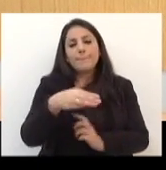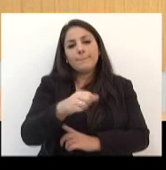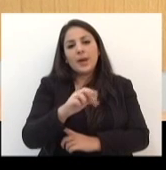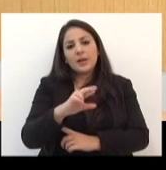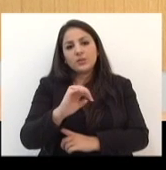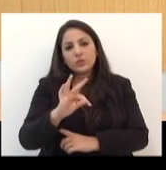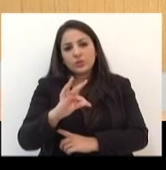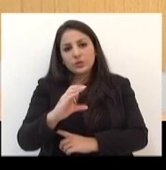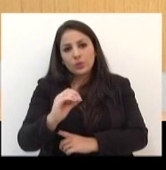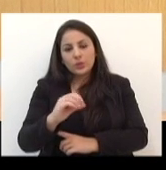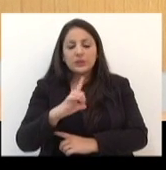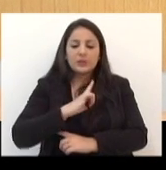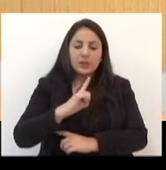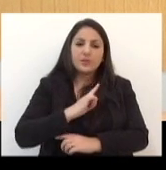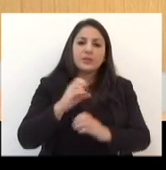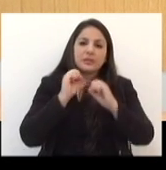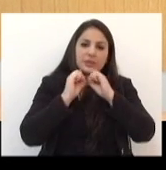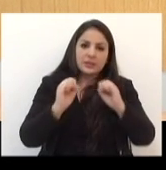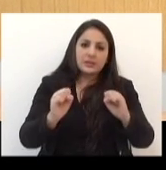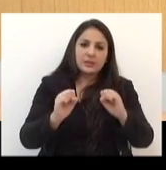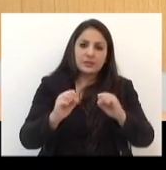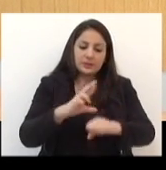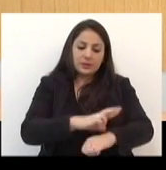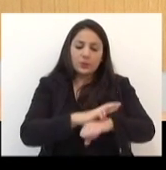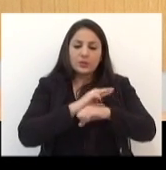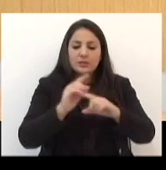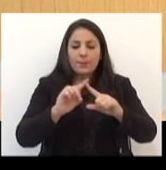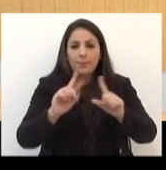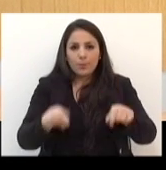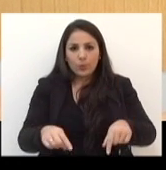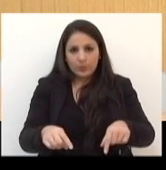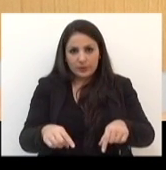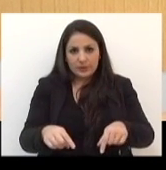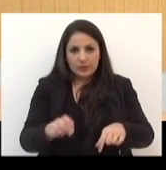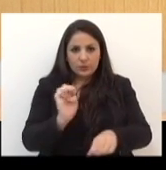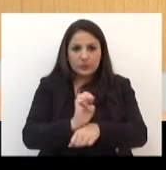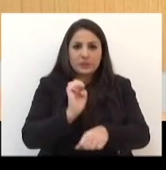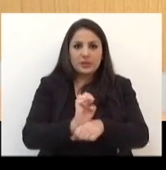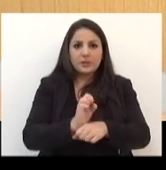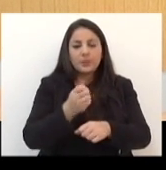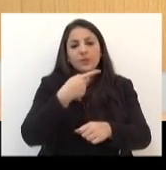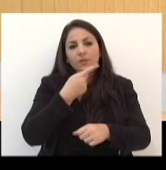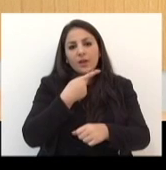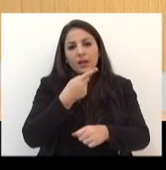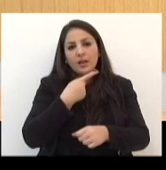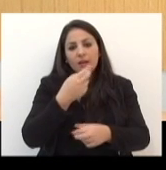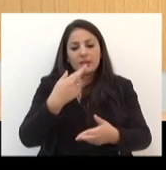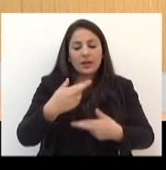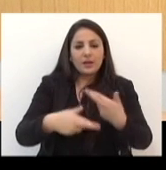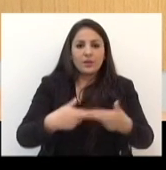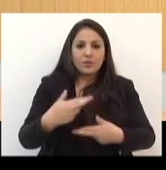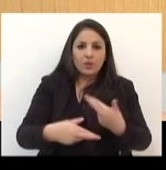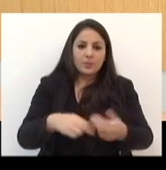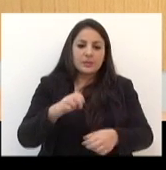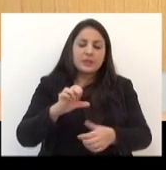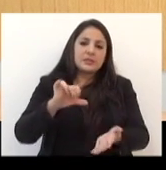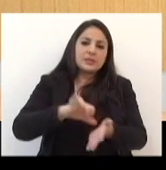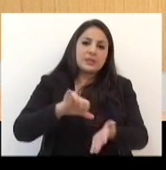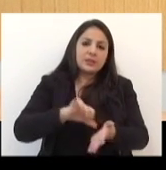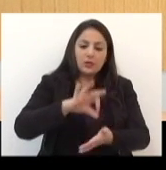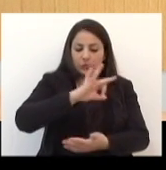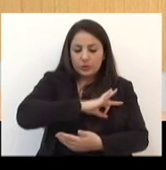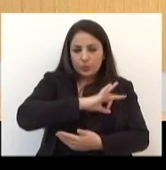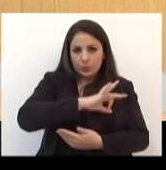na Secretaria de Segurança Pública do Estado para esclarecer a questão da reforma da Central de Polícia de Passo